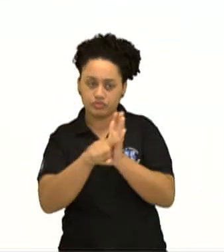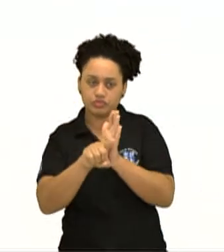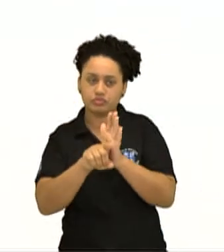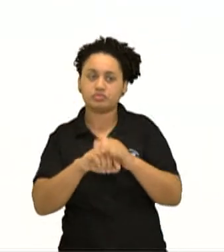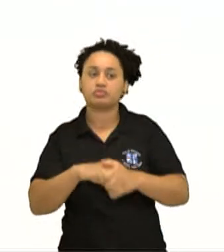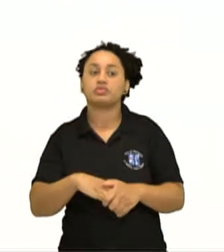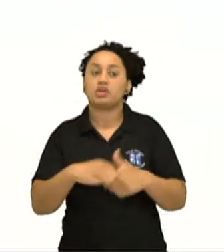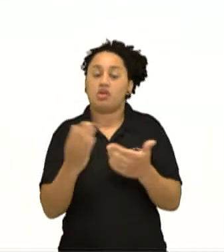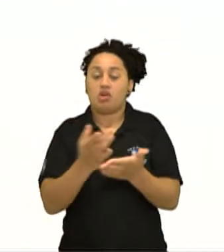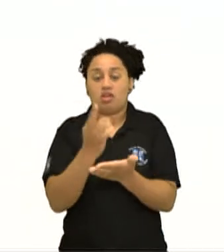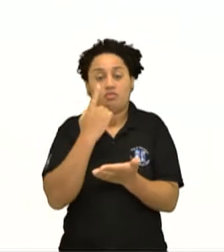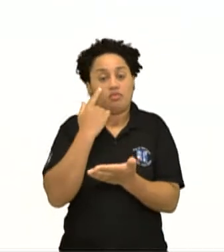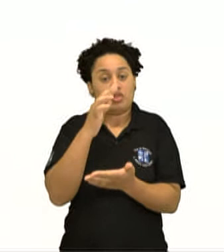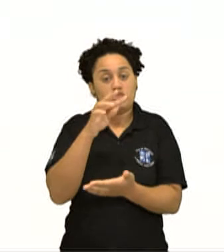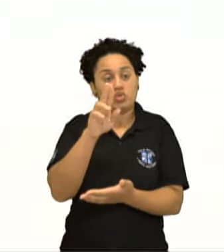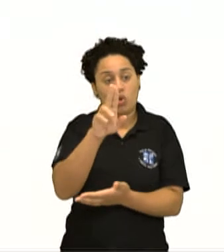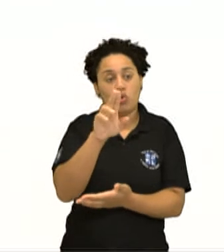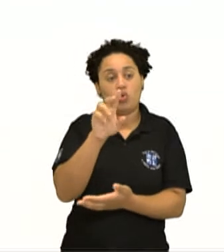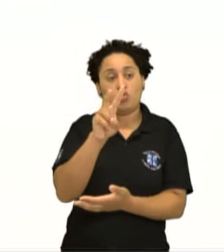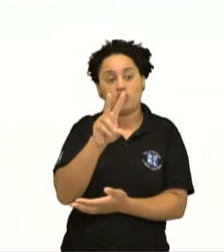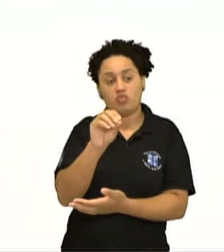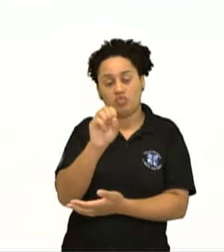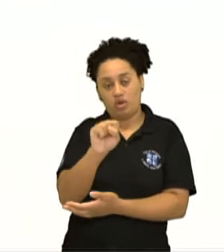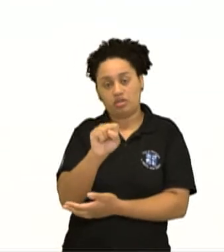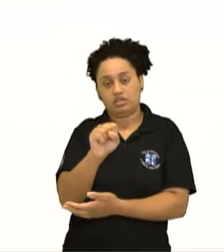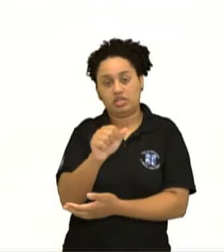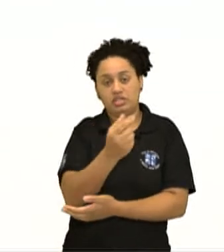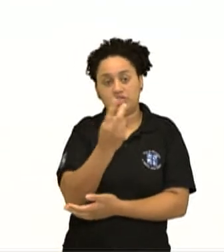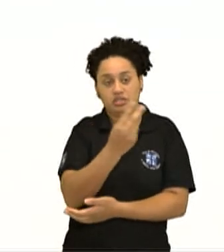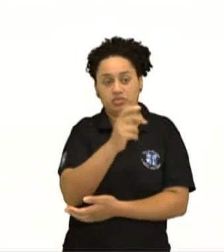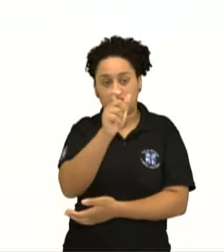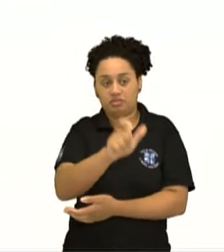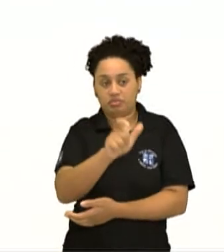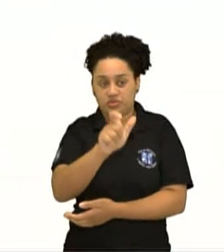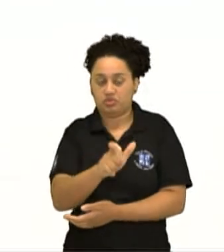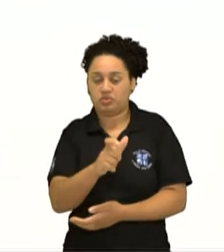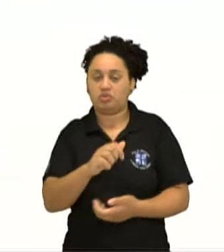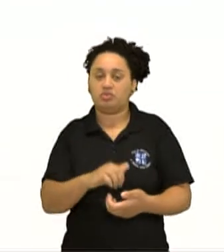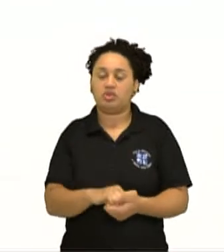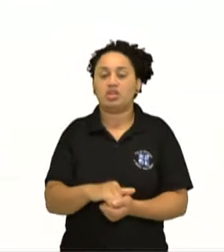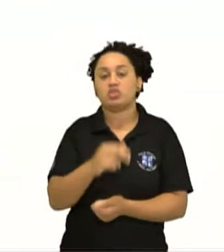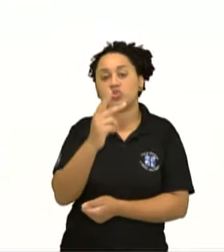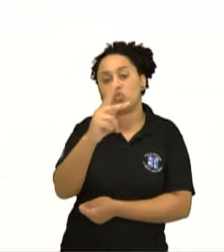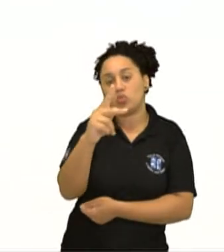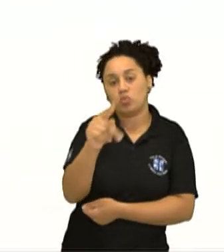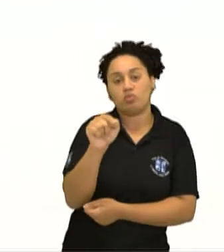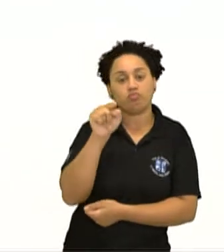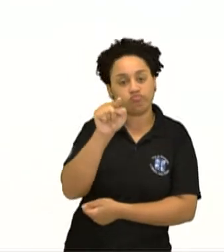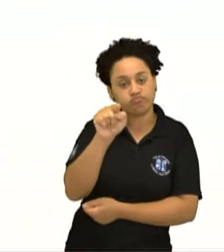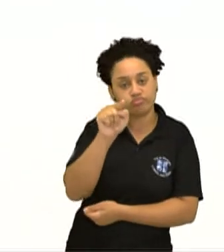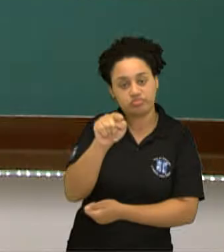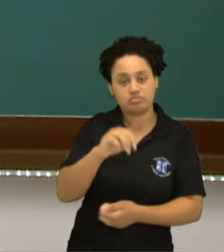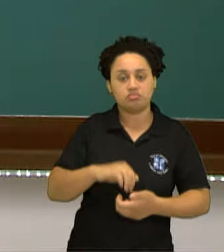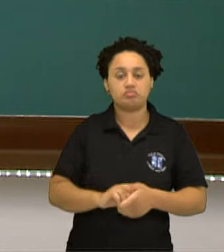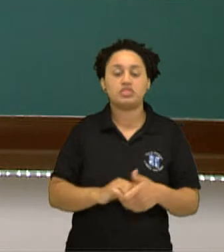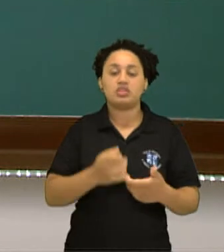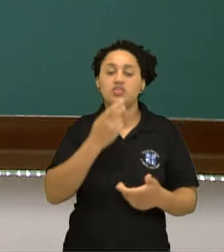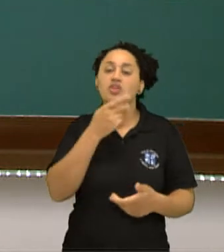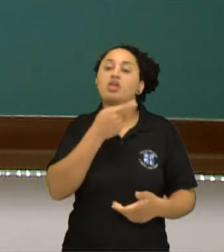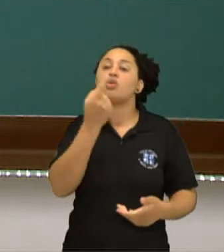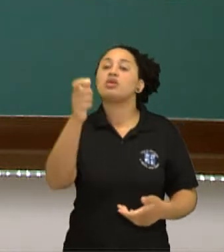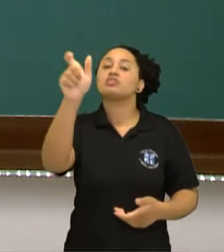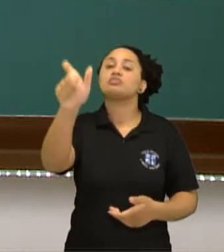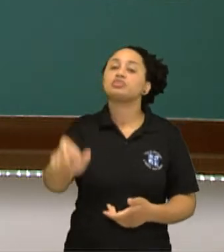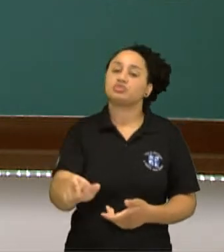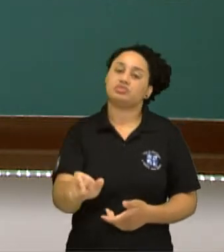singular, tu cama, tu coche, tus abuelas, tus padres. Então, se eu estou falando de uma outra pessoa,